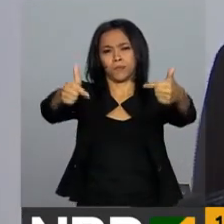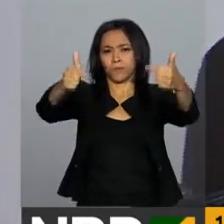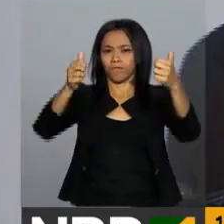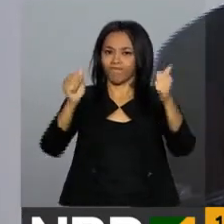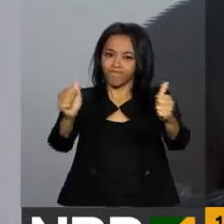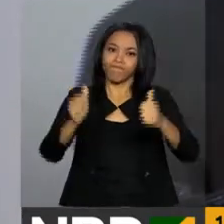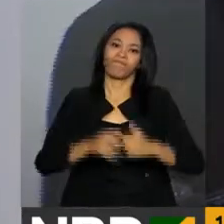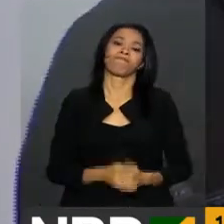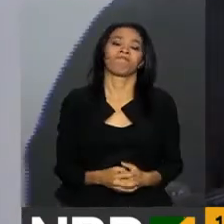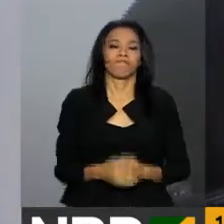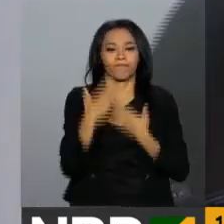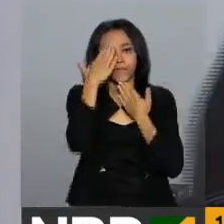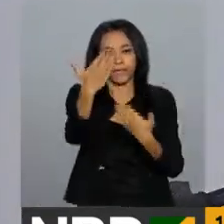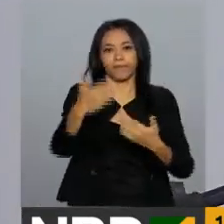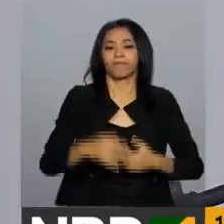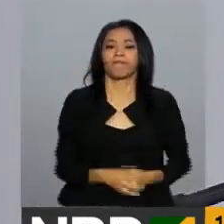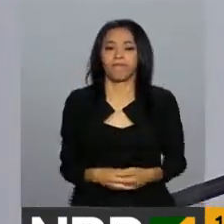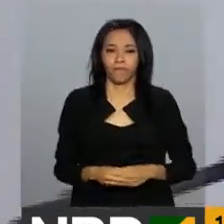ativas